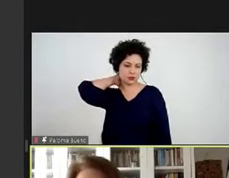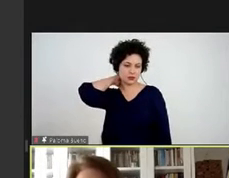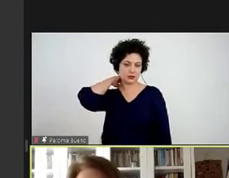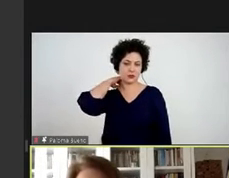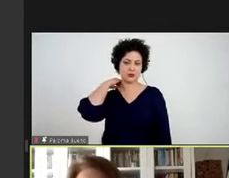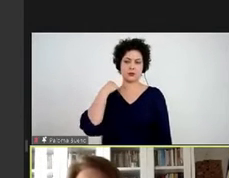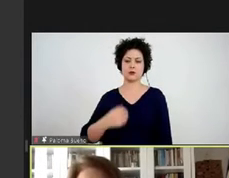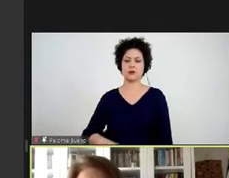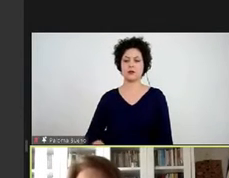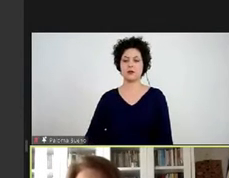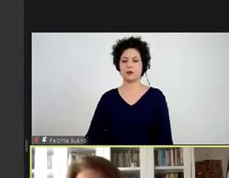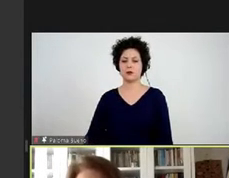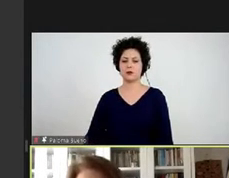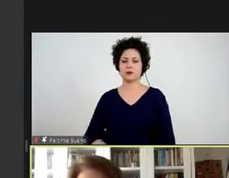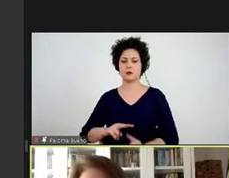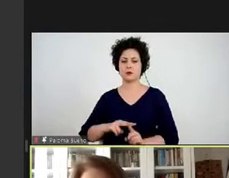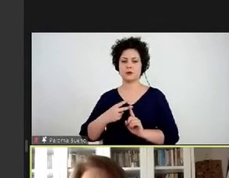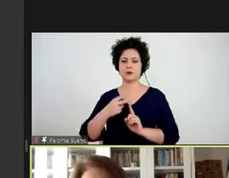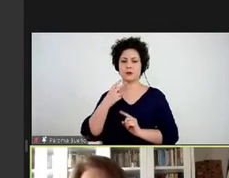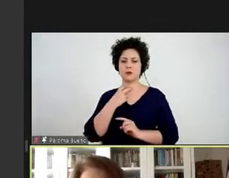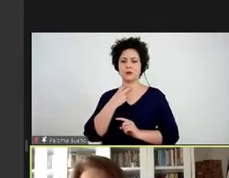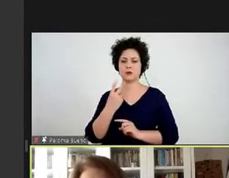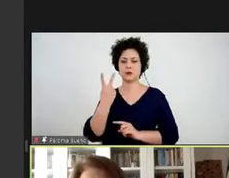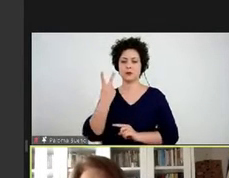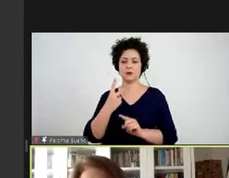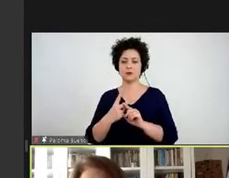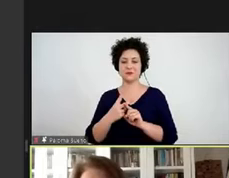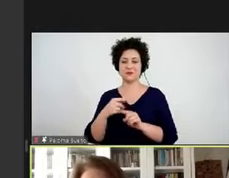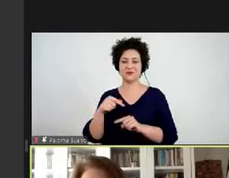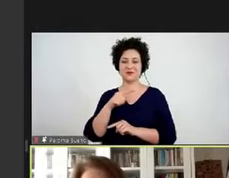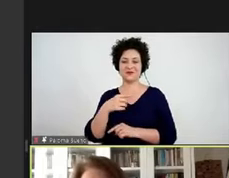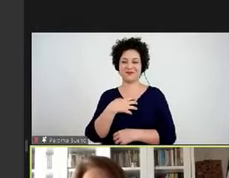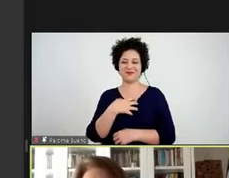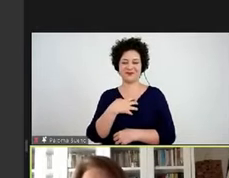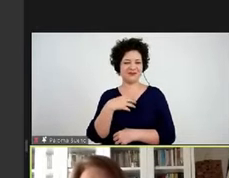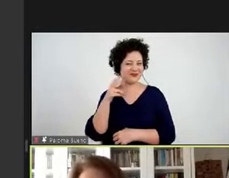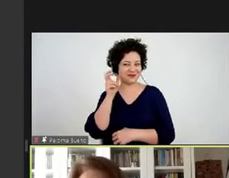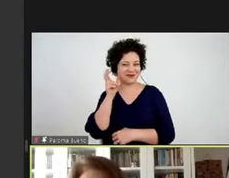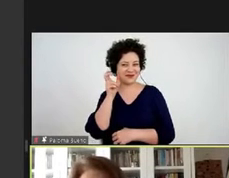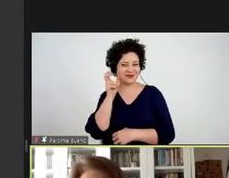Está tendo um negocinho no som, não sei se vocês estão sentindo.